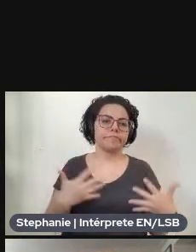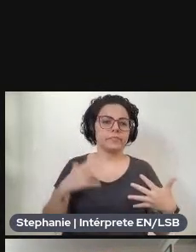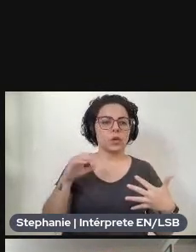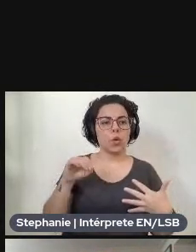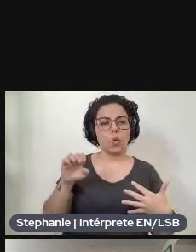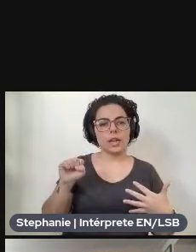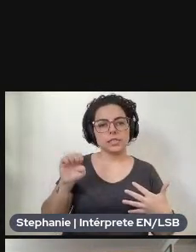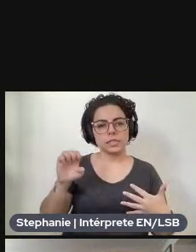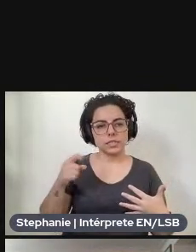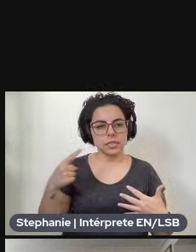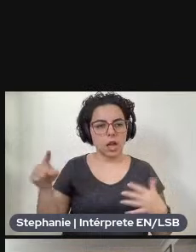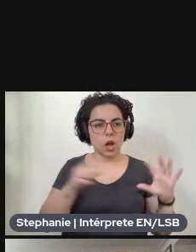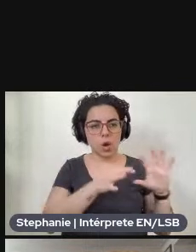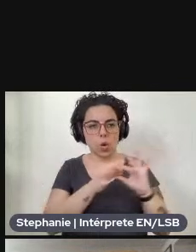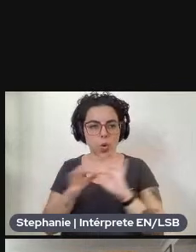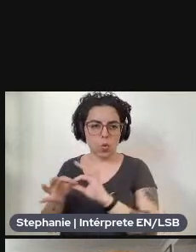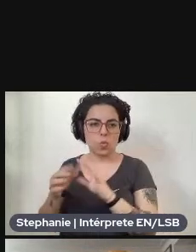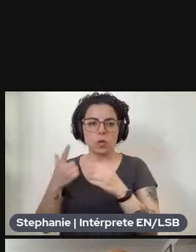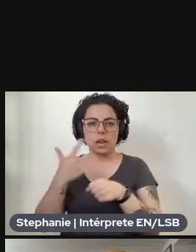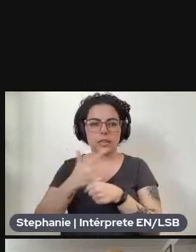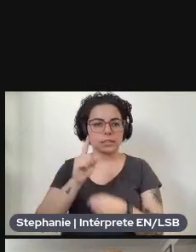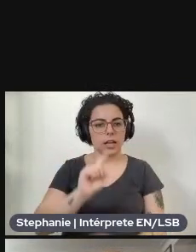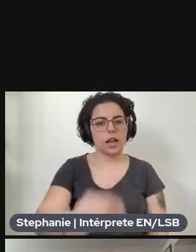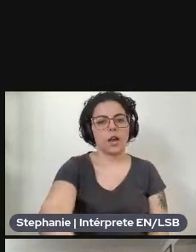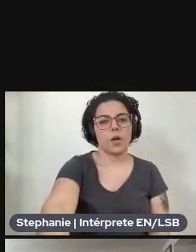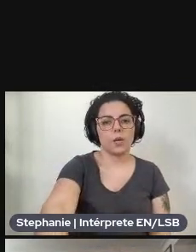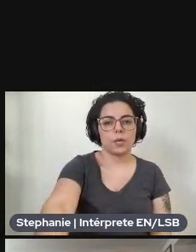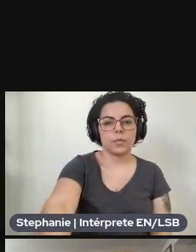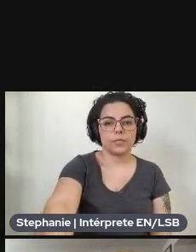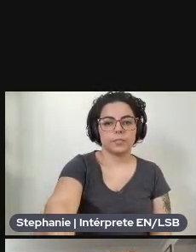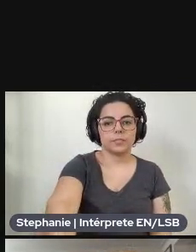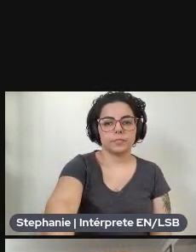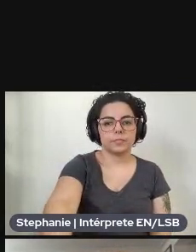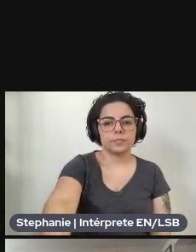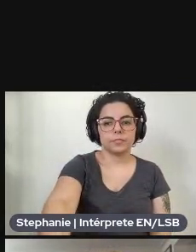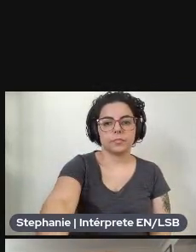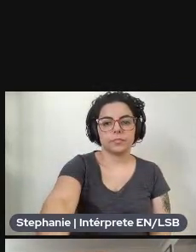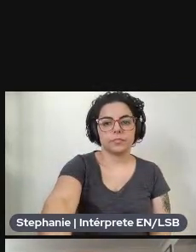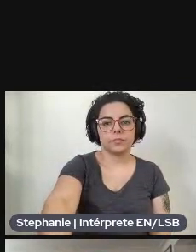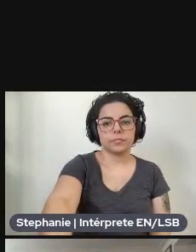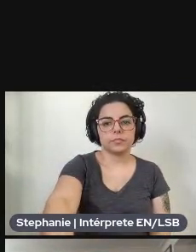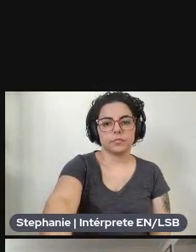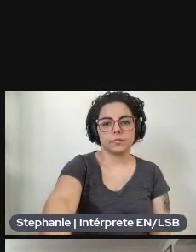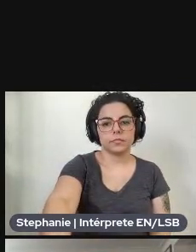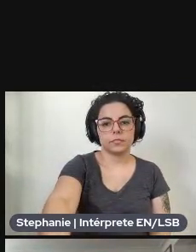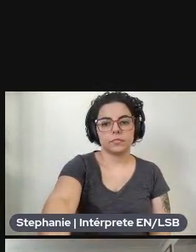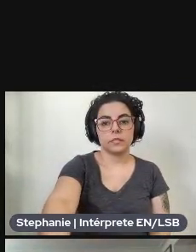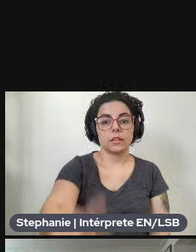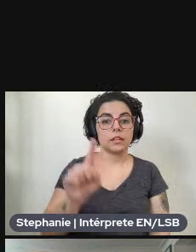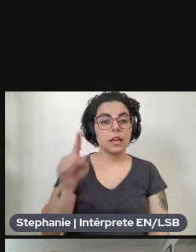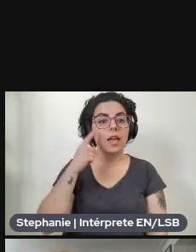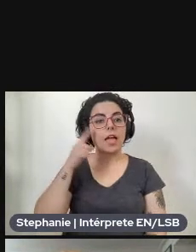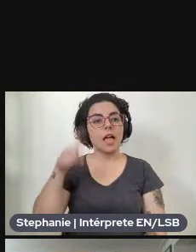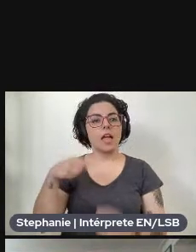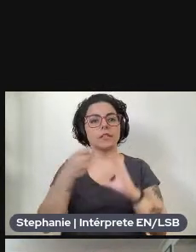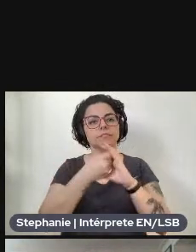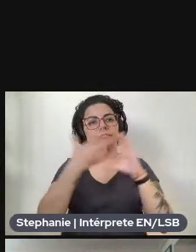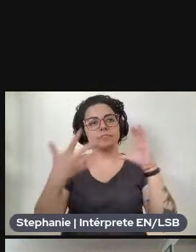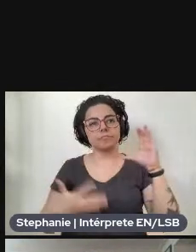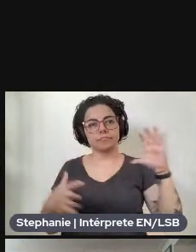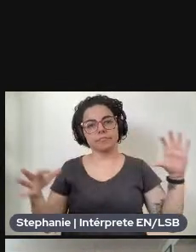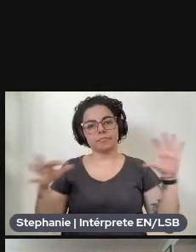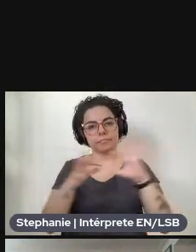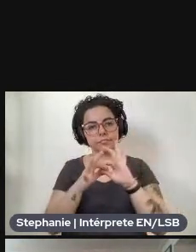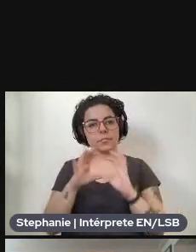problematizar alguns aspectos relativos à coesão lexical. A minha